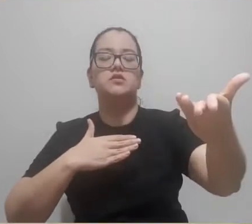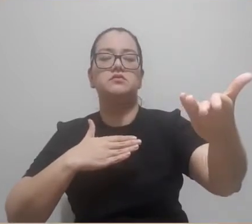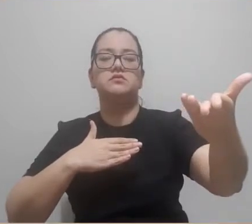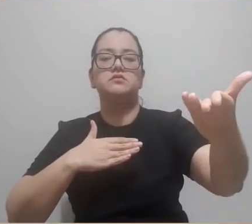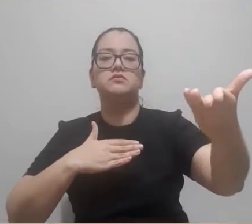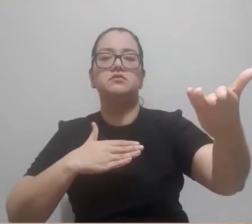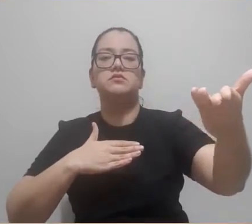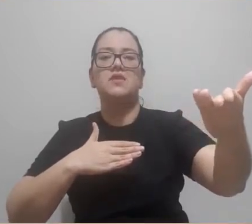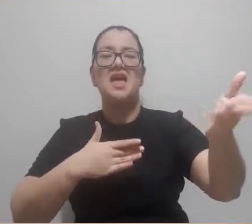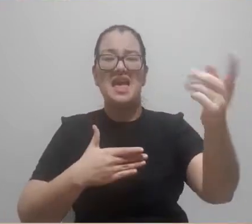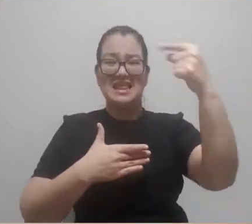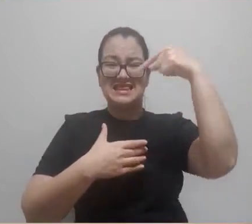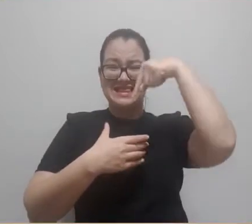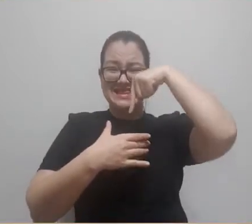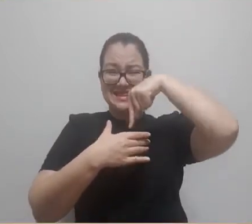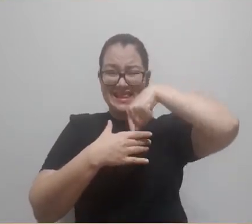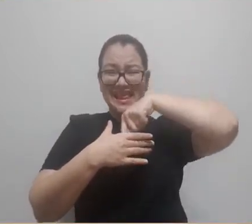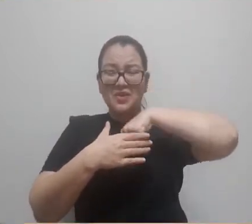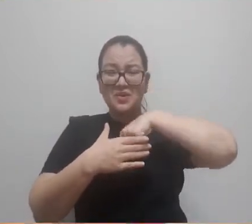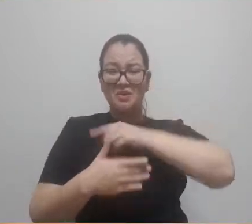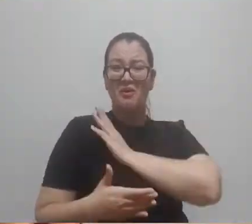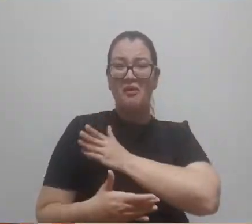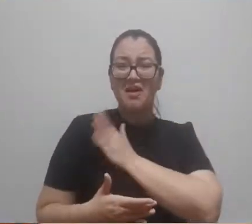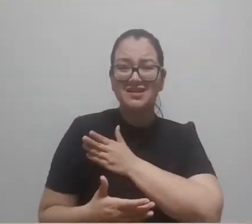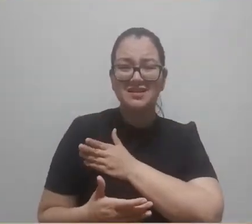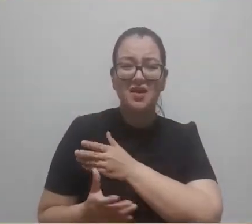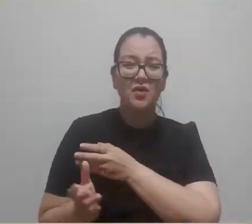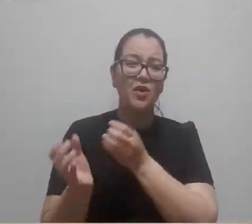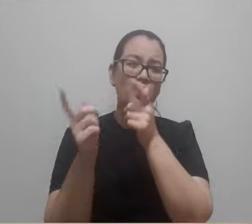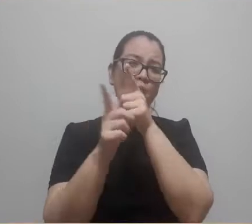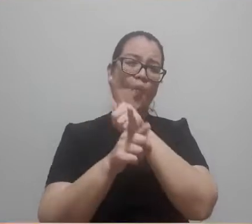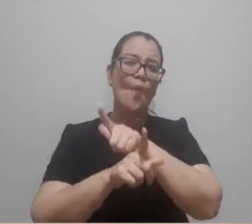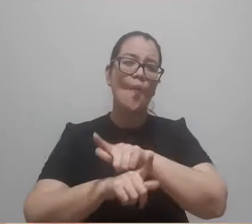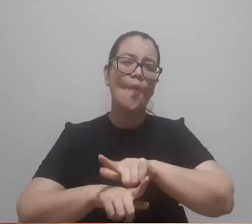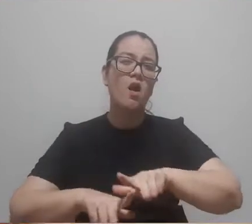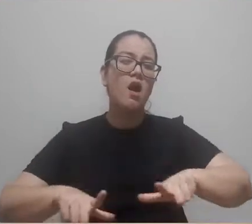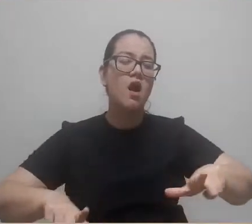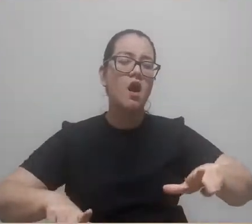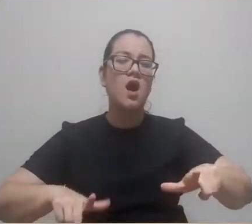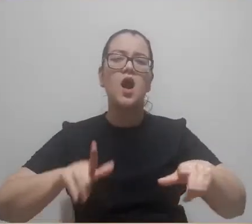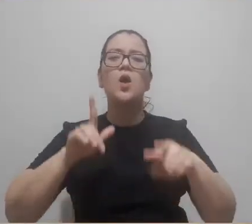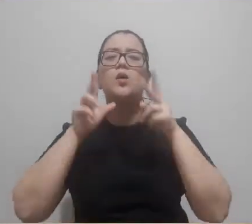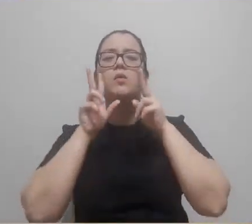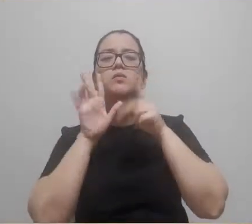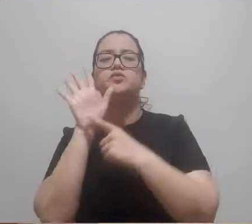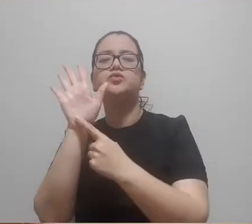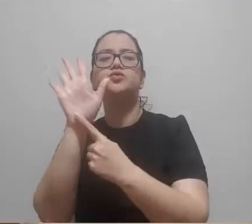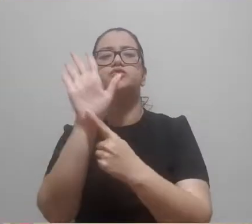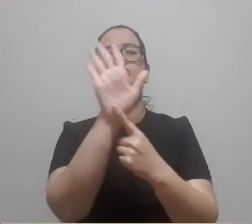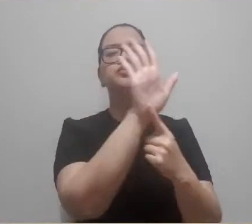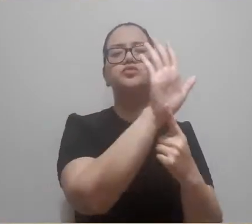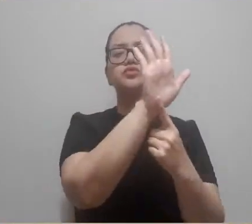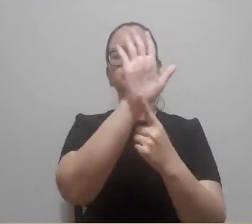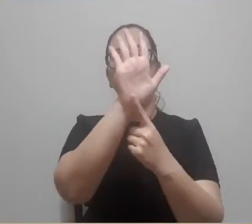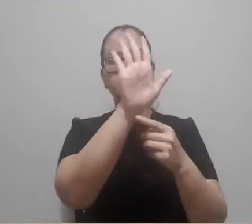totalmente formal. Não era uma religião de coração, era de aparência, era de fachada,